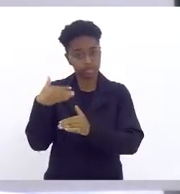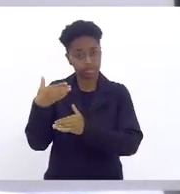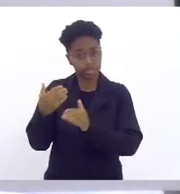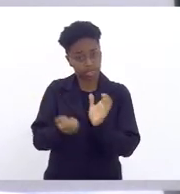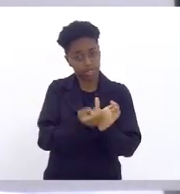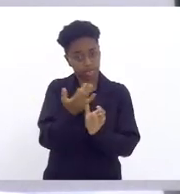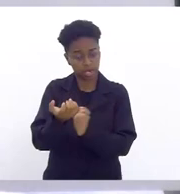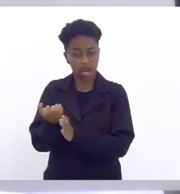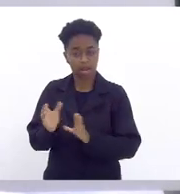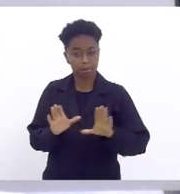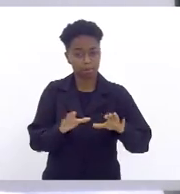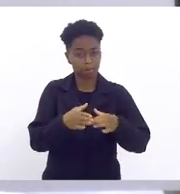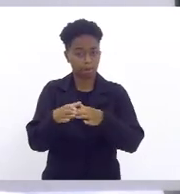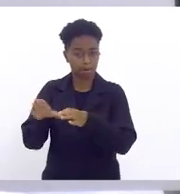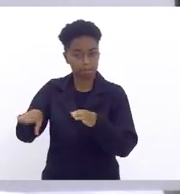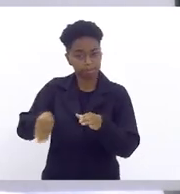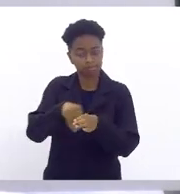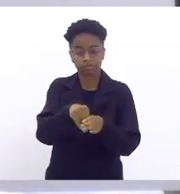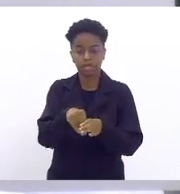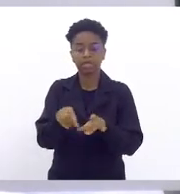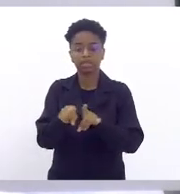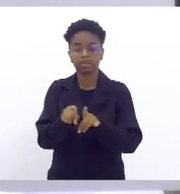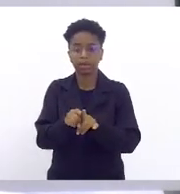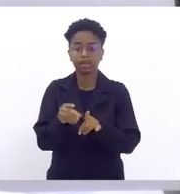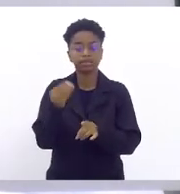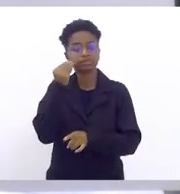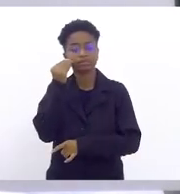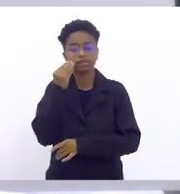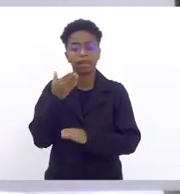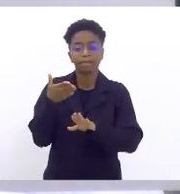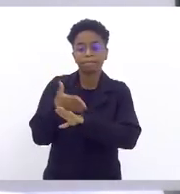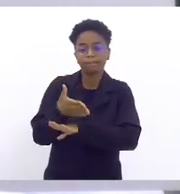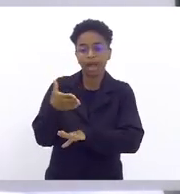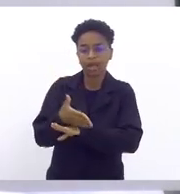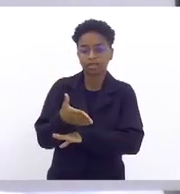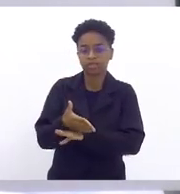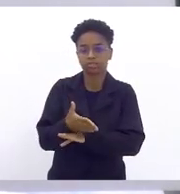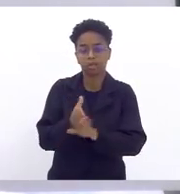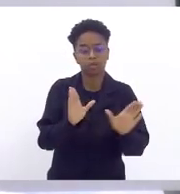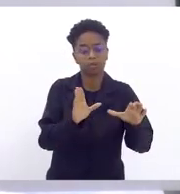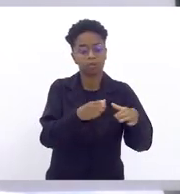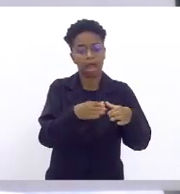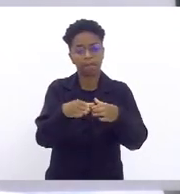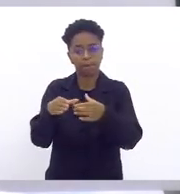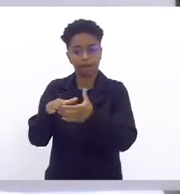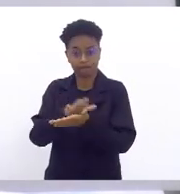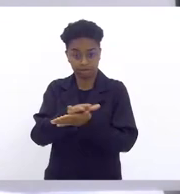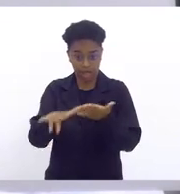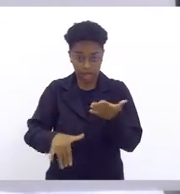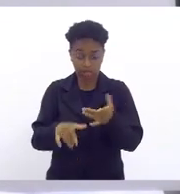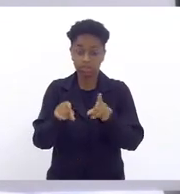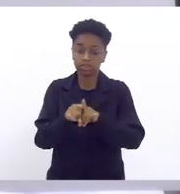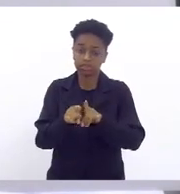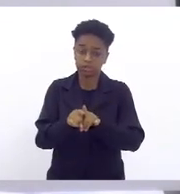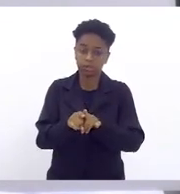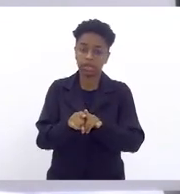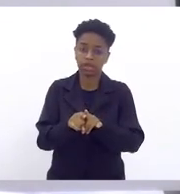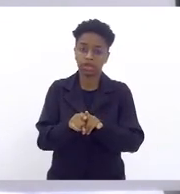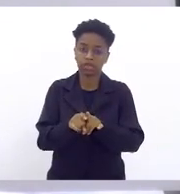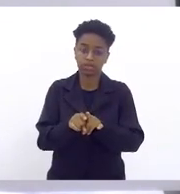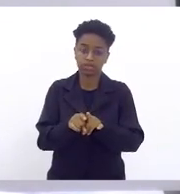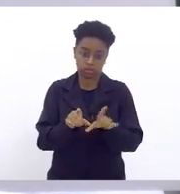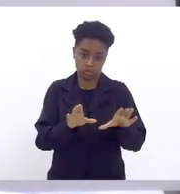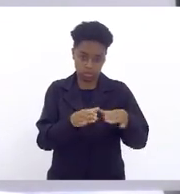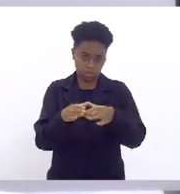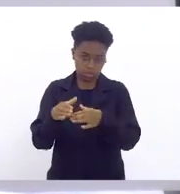complexo através deste mecanismo com a participação dessas comissões e dos pardos das comissões que aqui estão